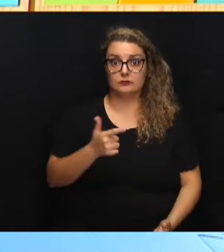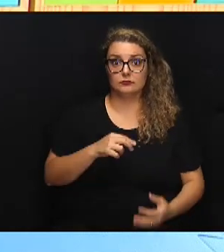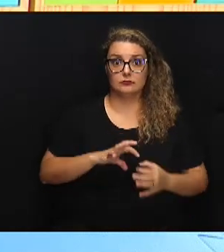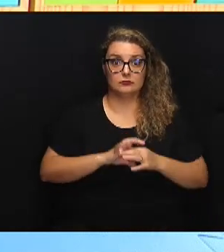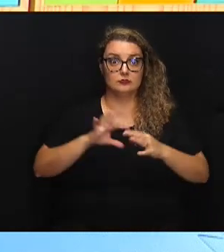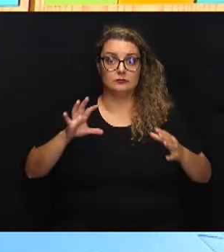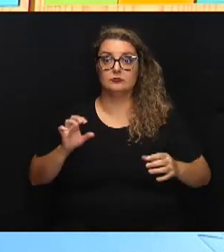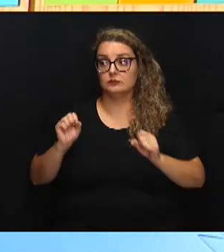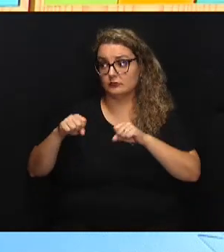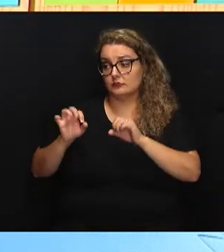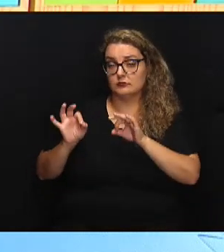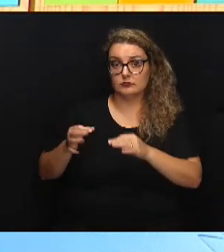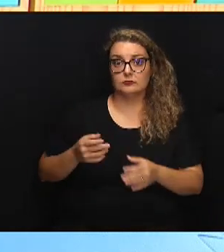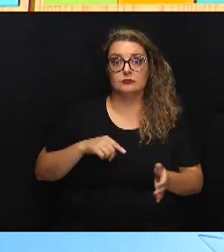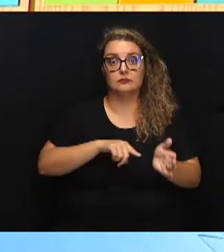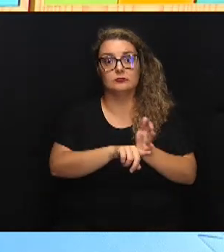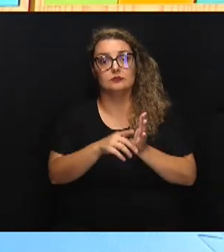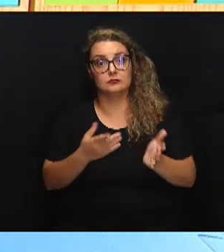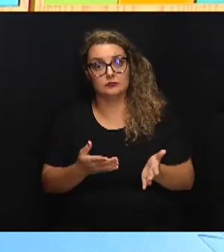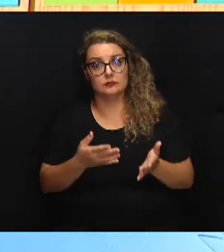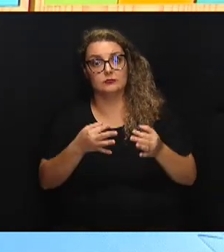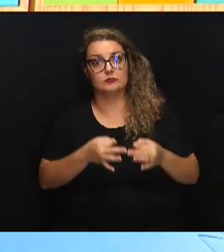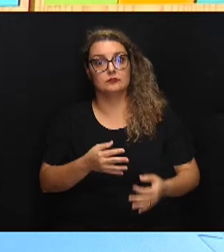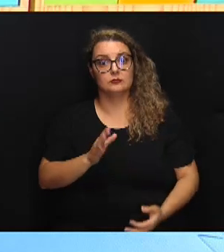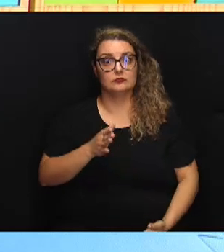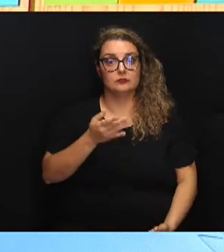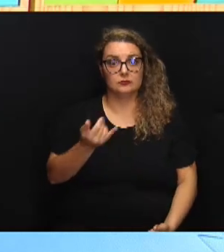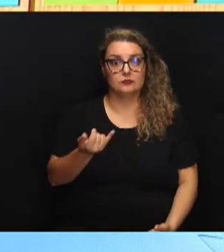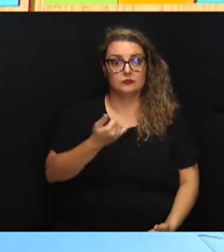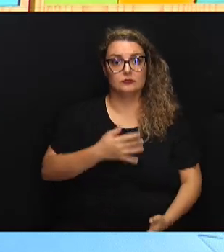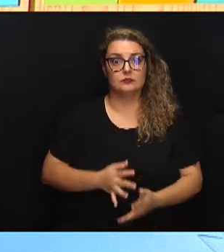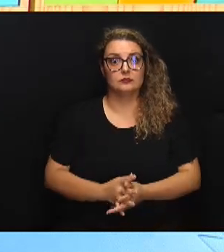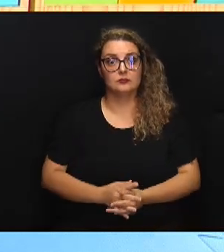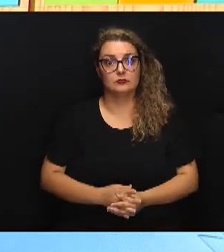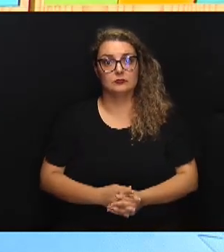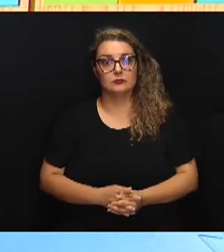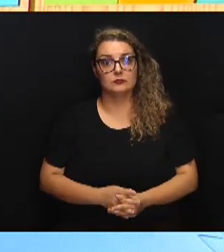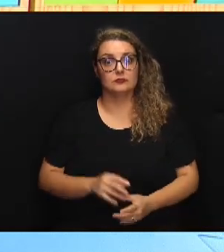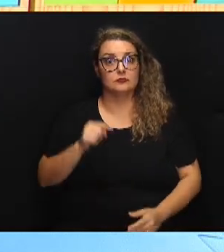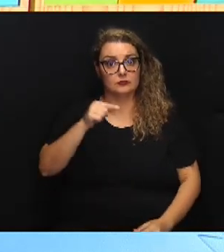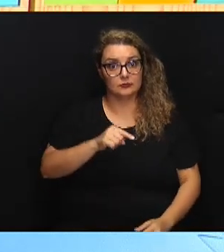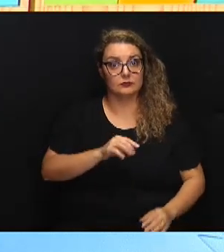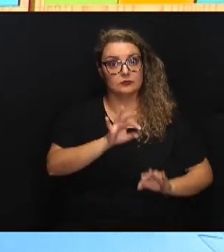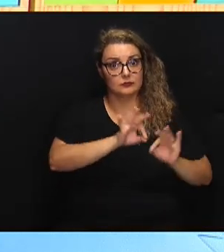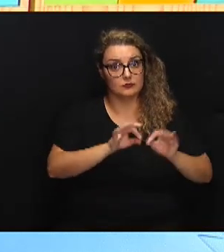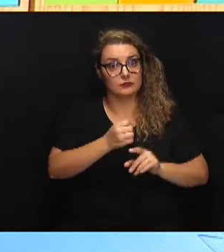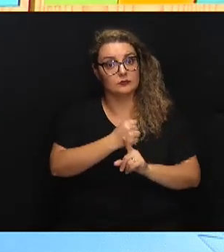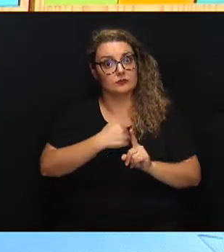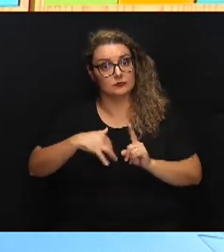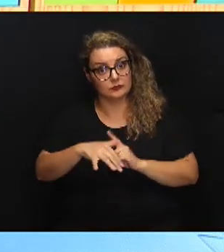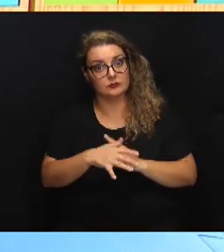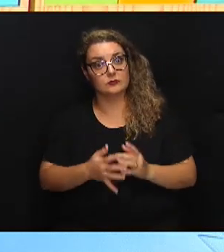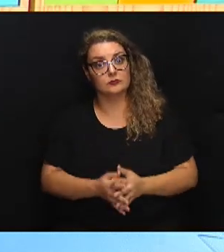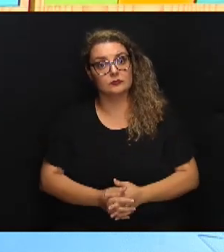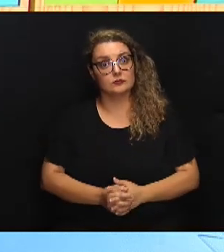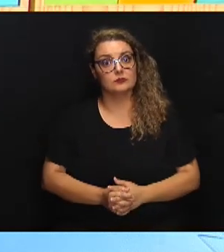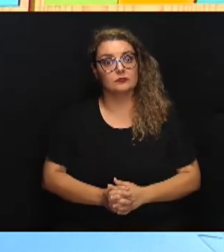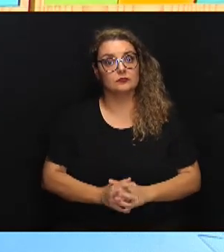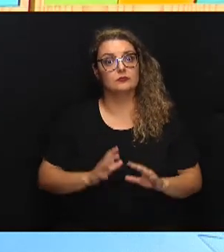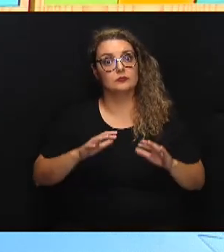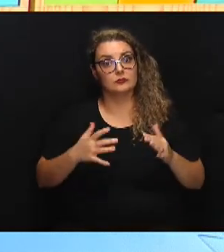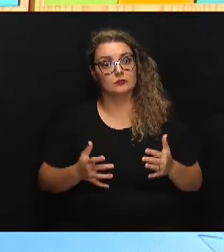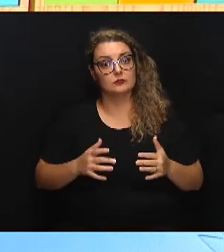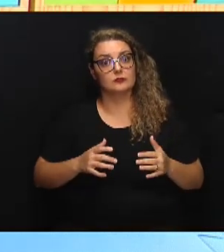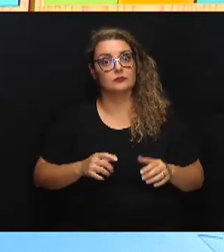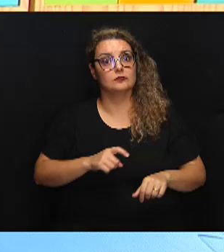né? Exato. E eu ia te perguntar justamente, você já acabou falando, né, que você veio de um projeto social. Em que momento virou essa